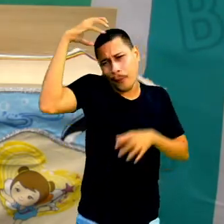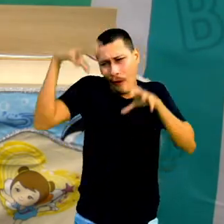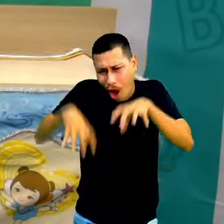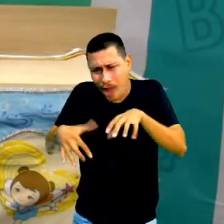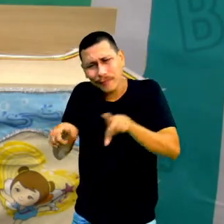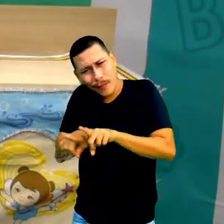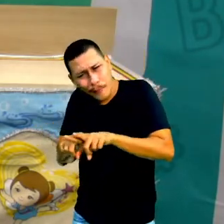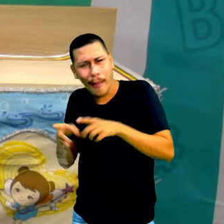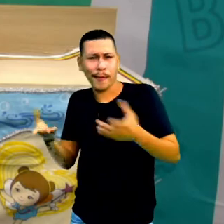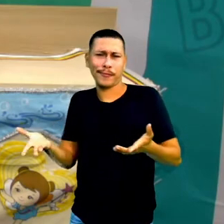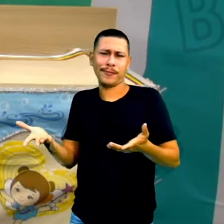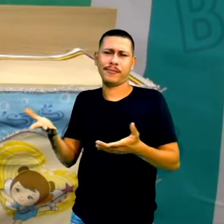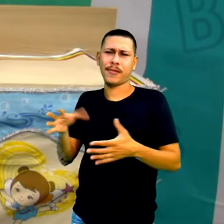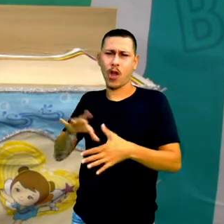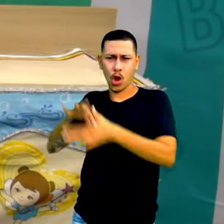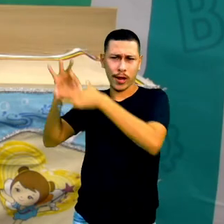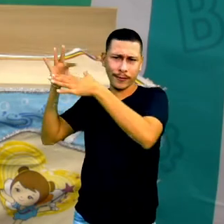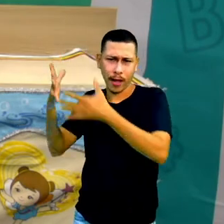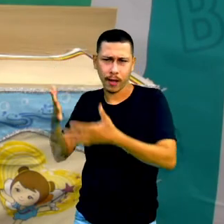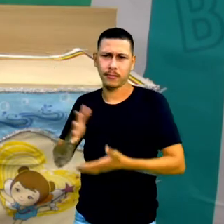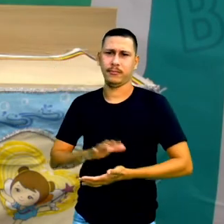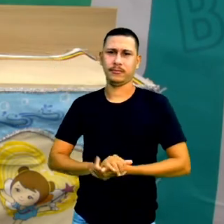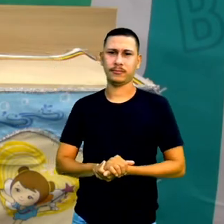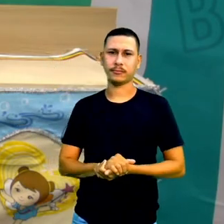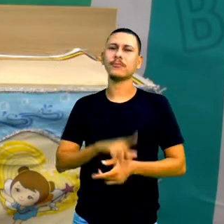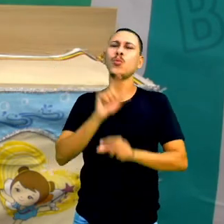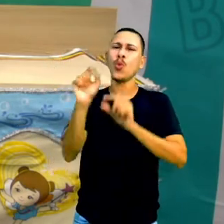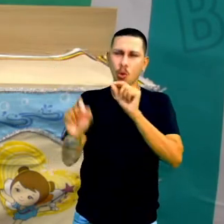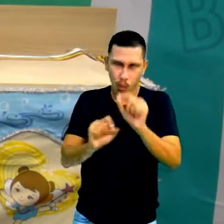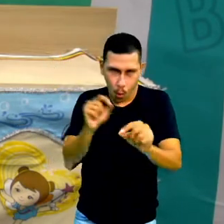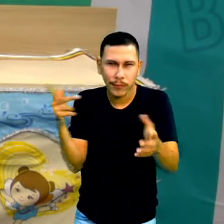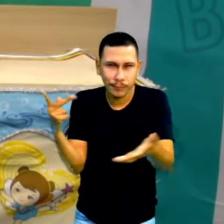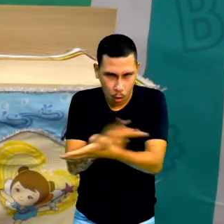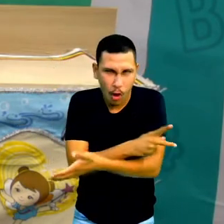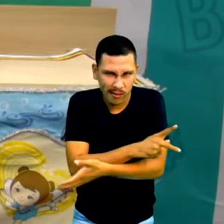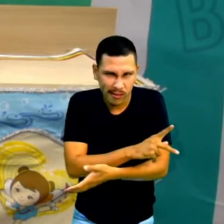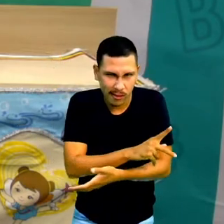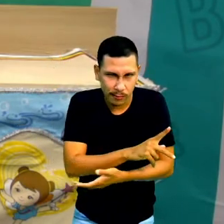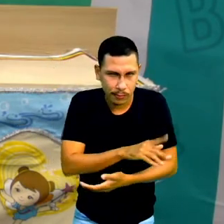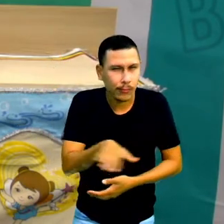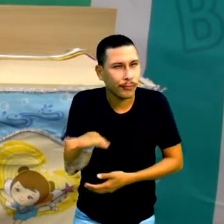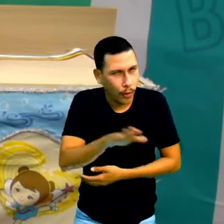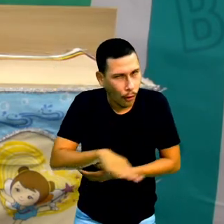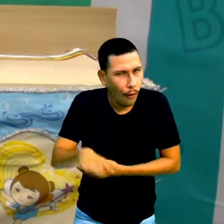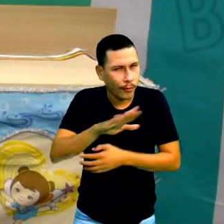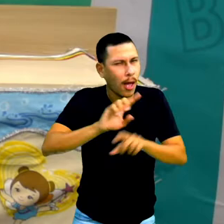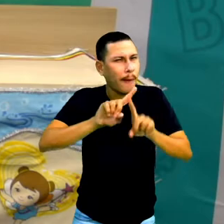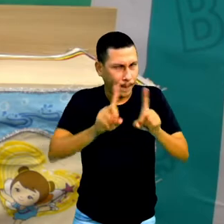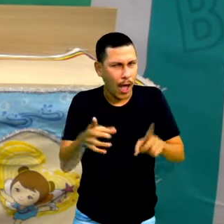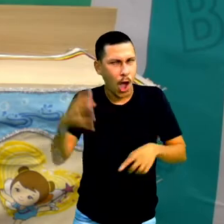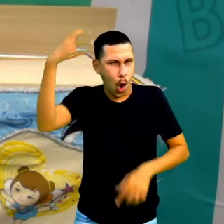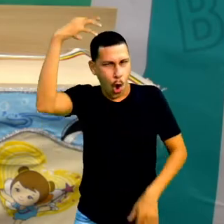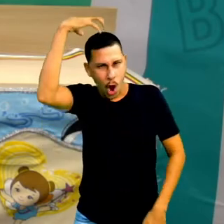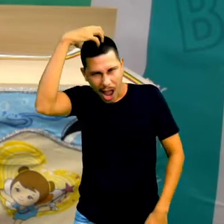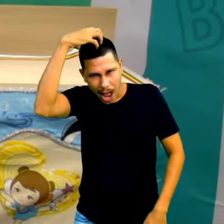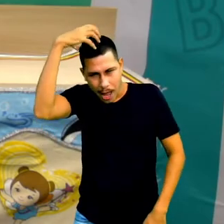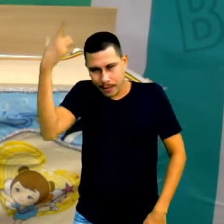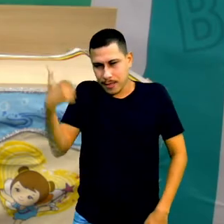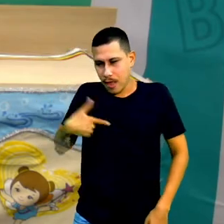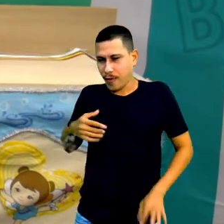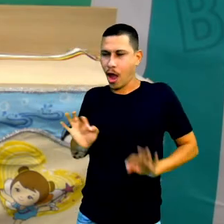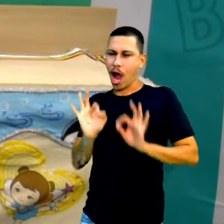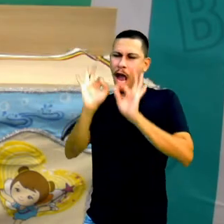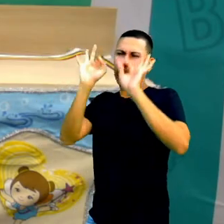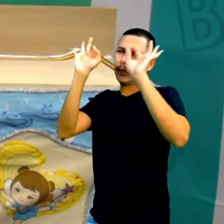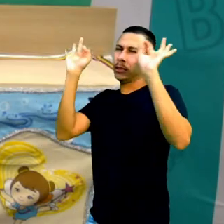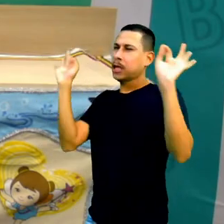um líder. Foi o que aconteceu, criançada. Mas o rei estava se